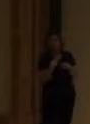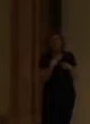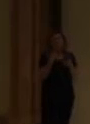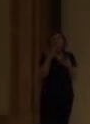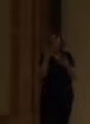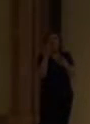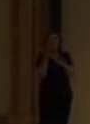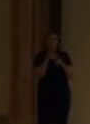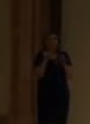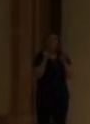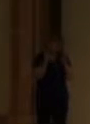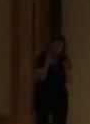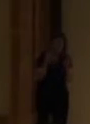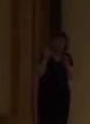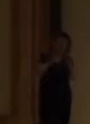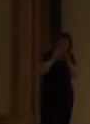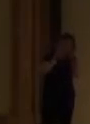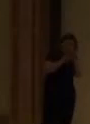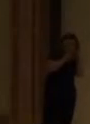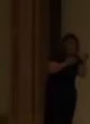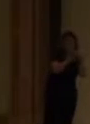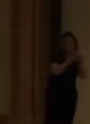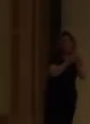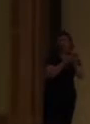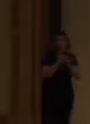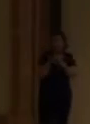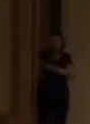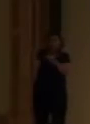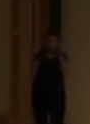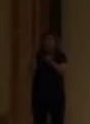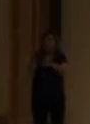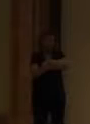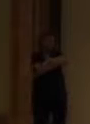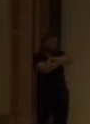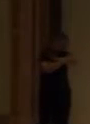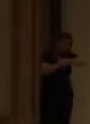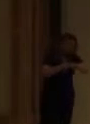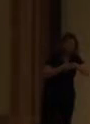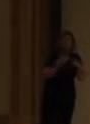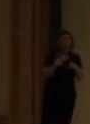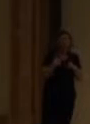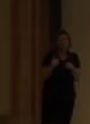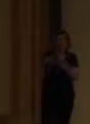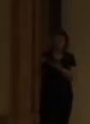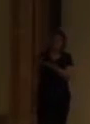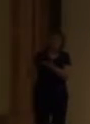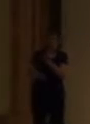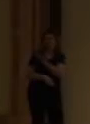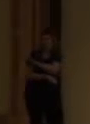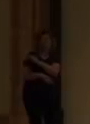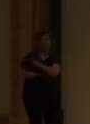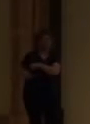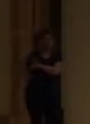desigualdade. Perante as pessoas que estão e que se ocupam da produção cultural e artística, o que